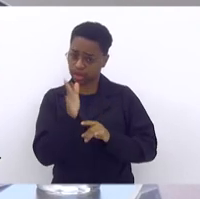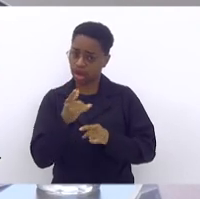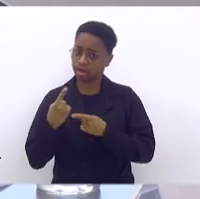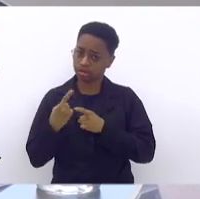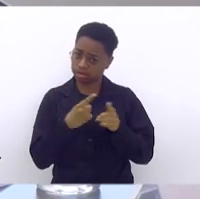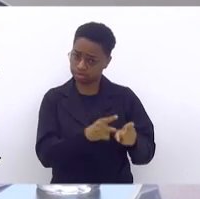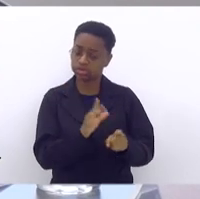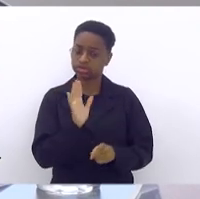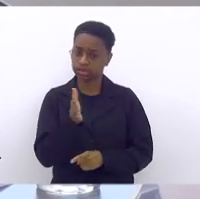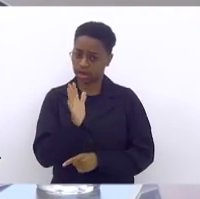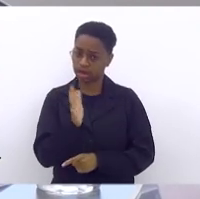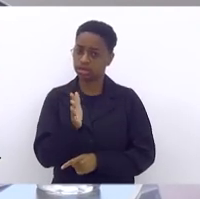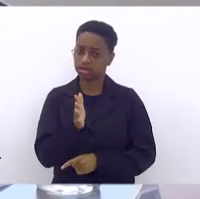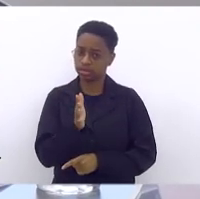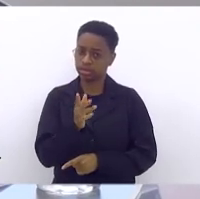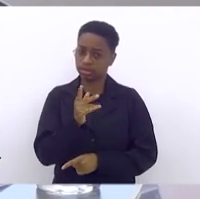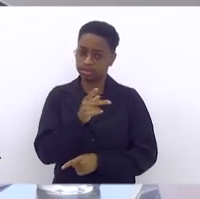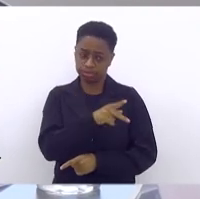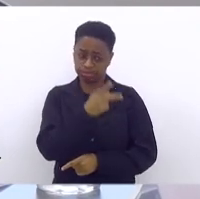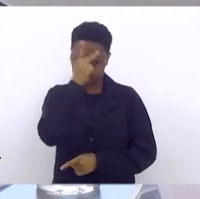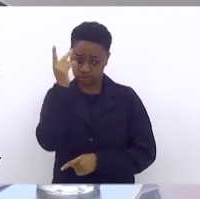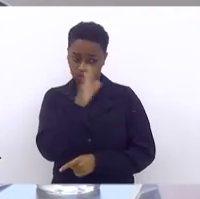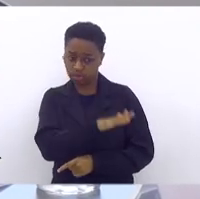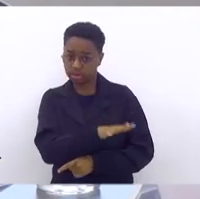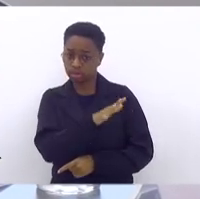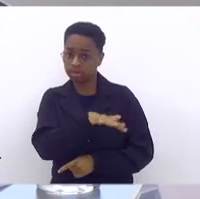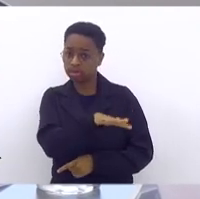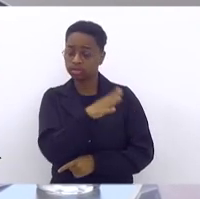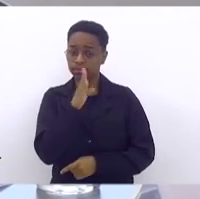já critiquei de muita gente de esquerda ficar muda em